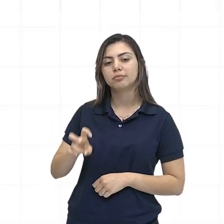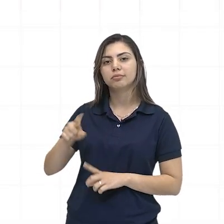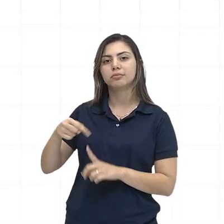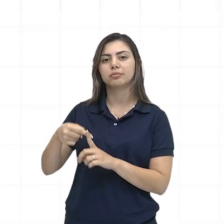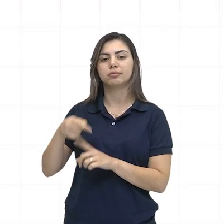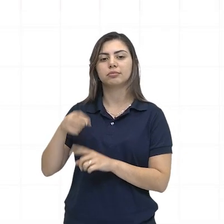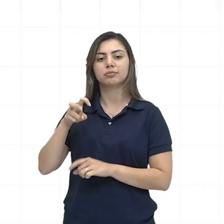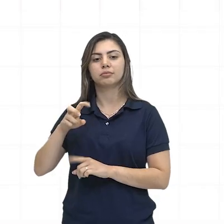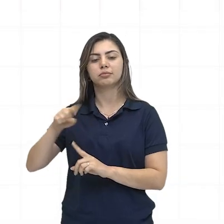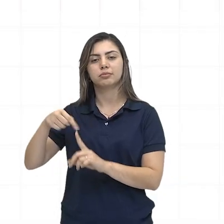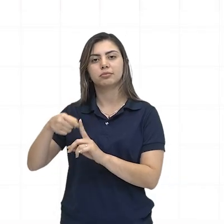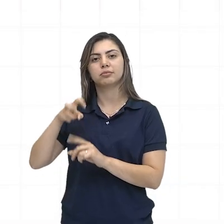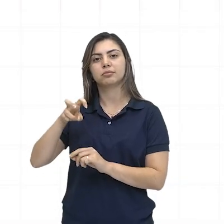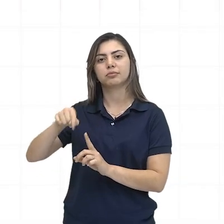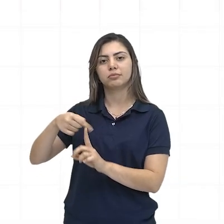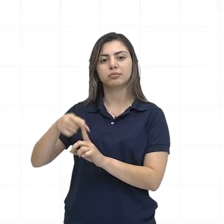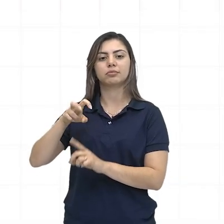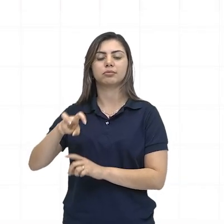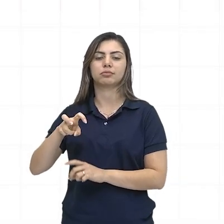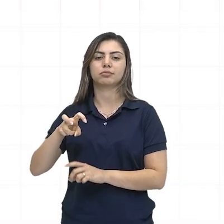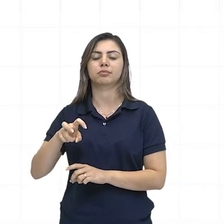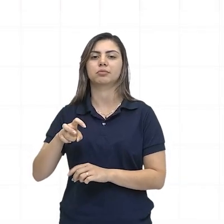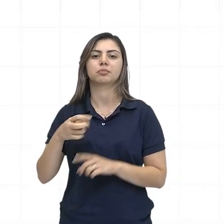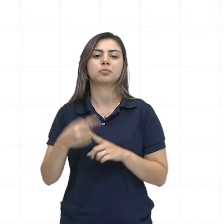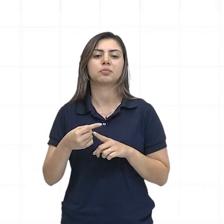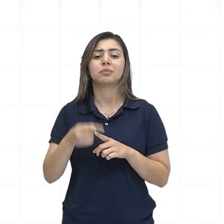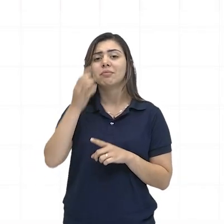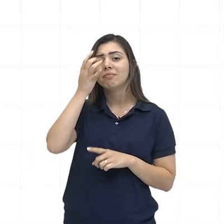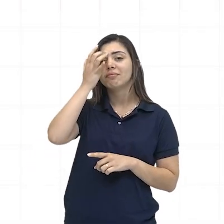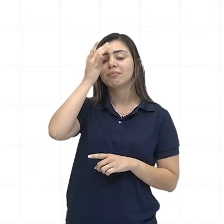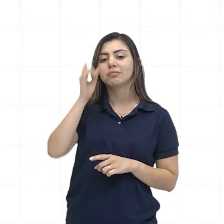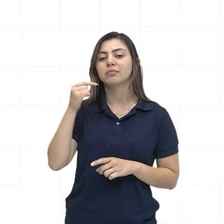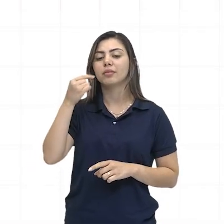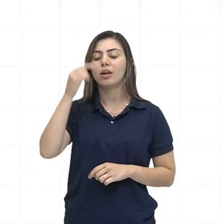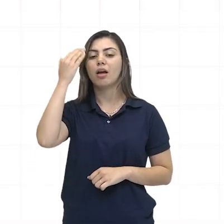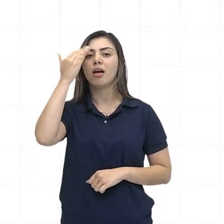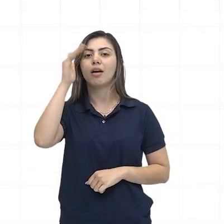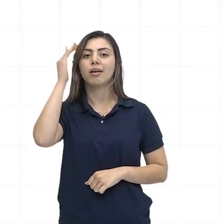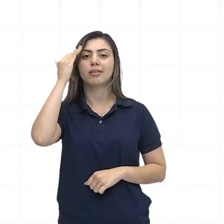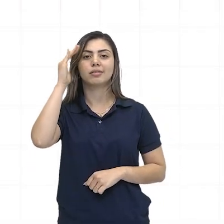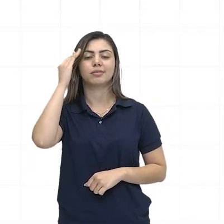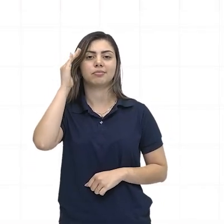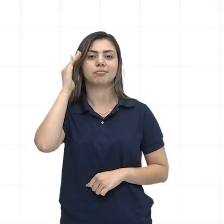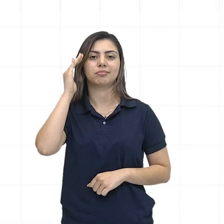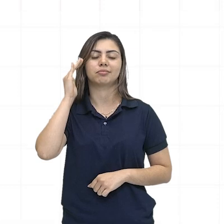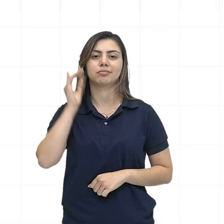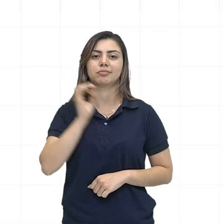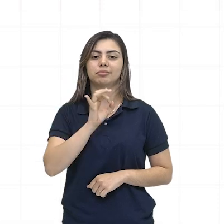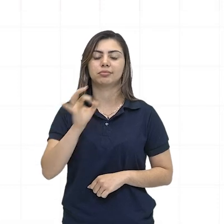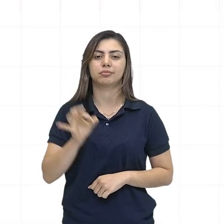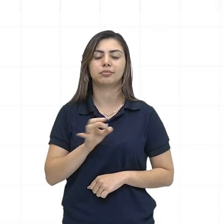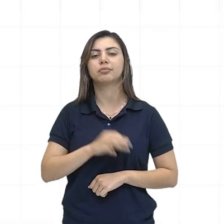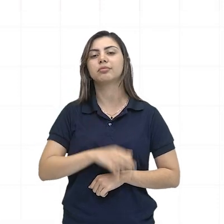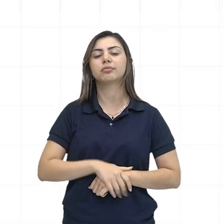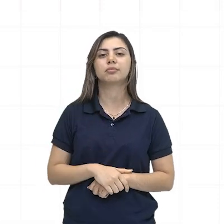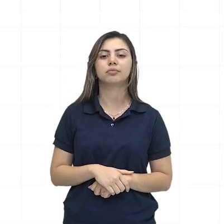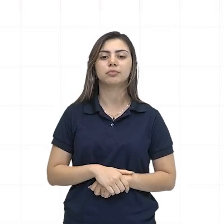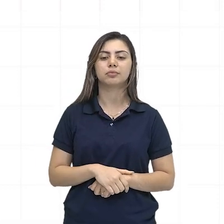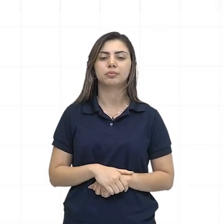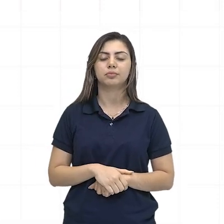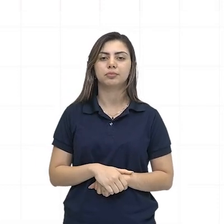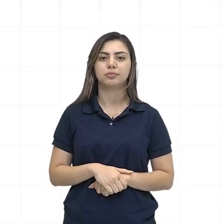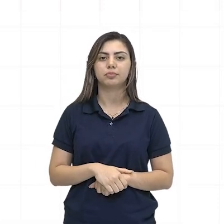tá? Por quê? Vai facilitar aqui a nossa interpretação e não compromete as dimensões do gráfico,